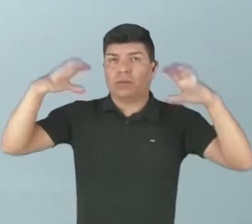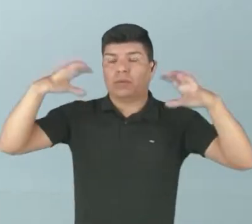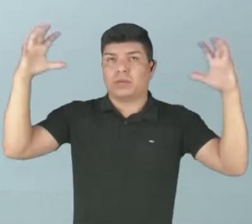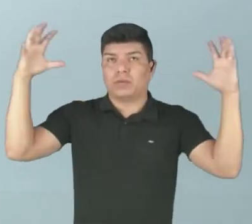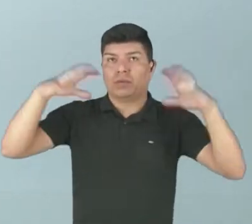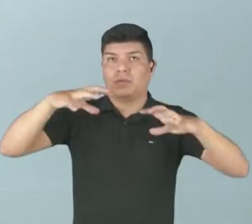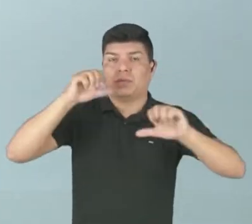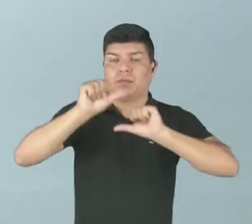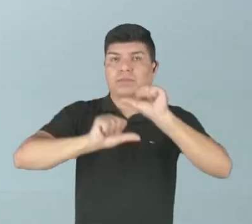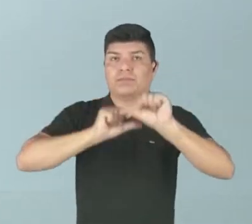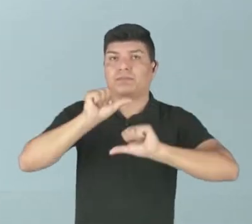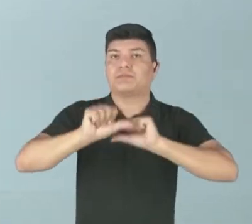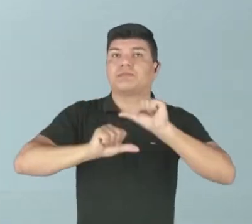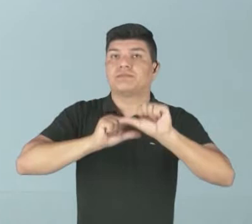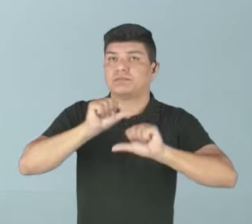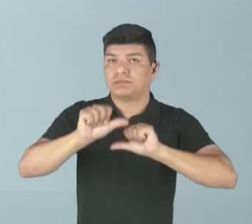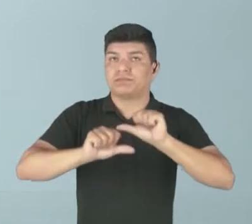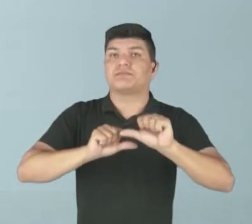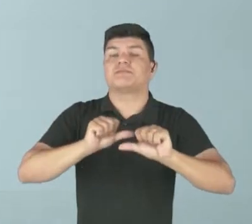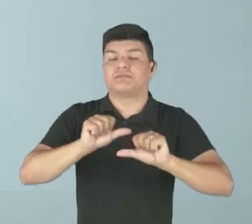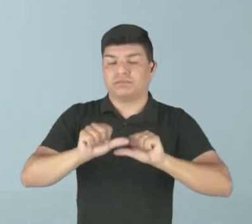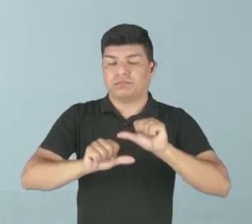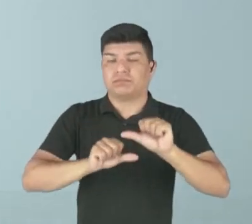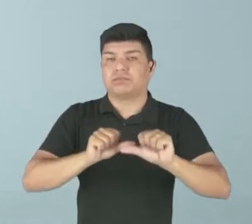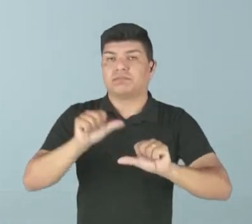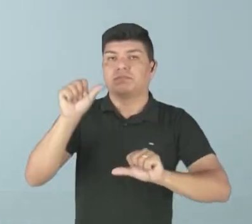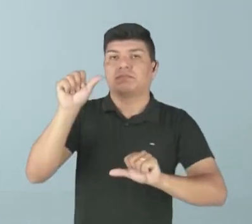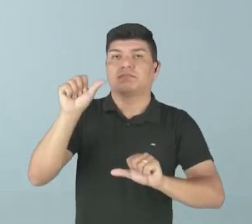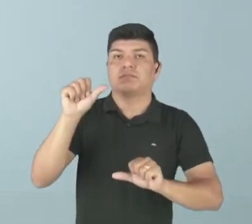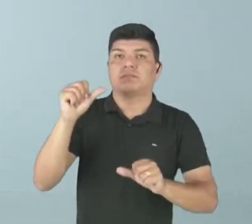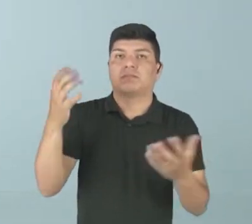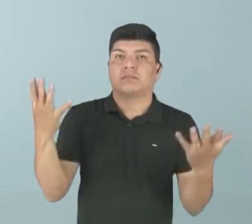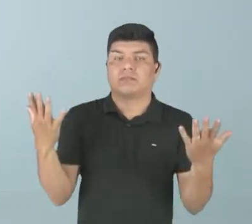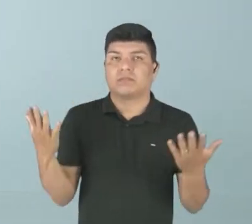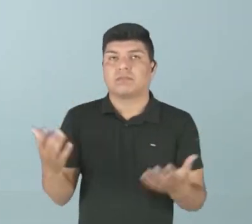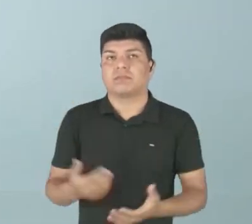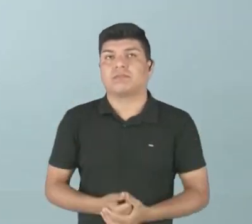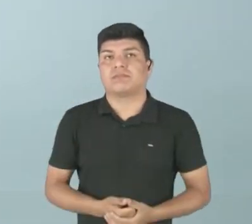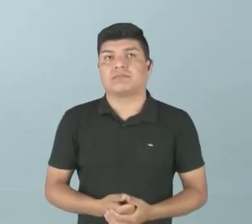uma transformação significativa na paisagem.